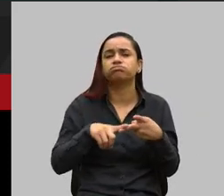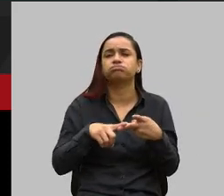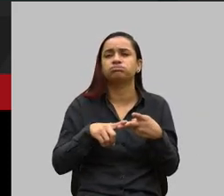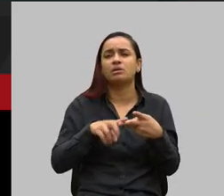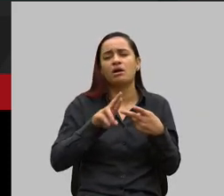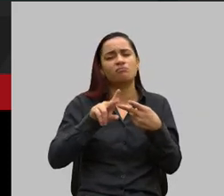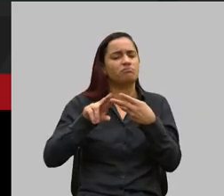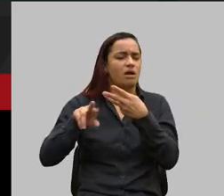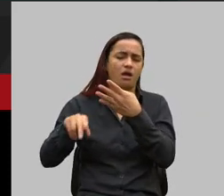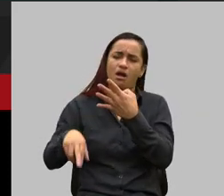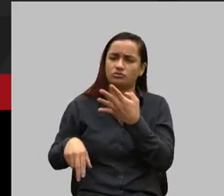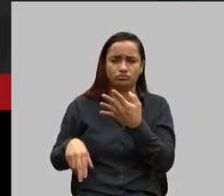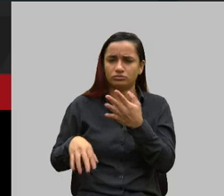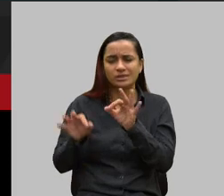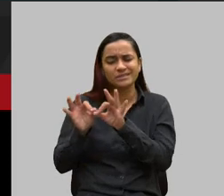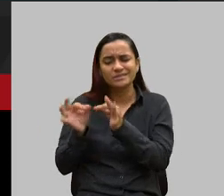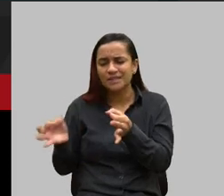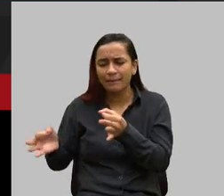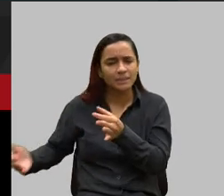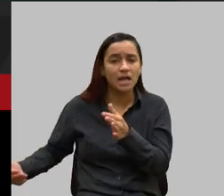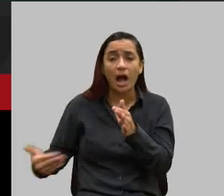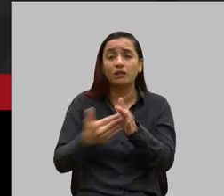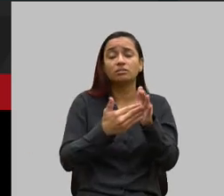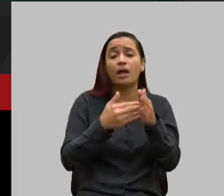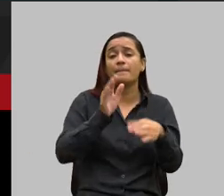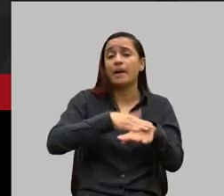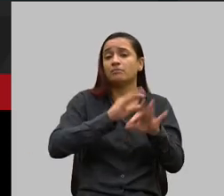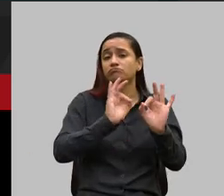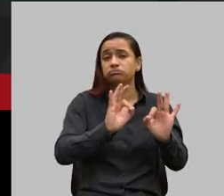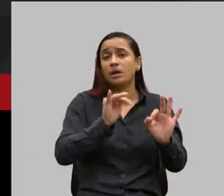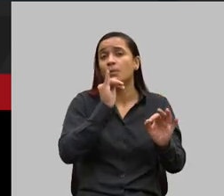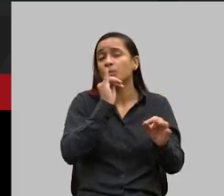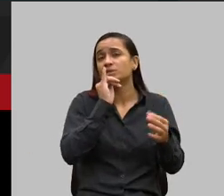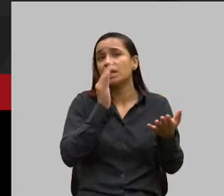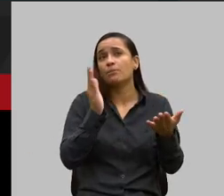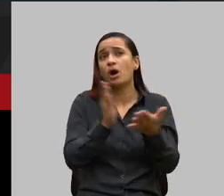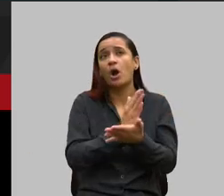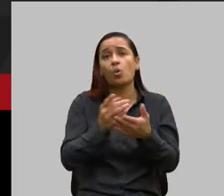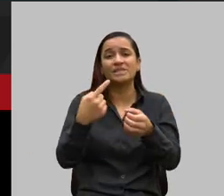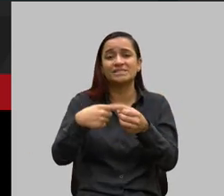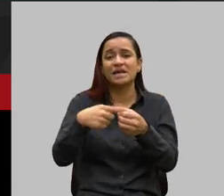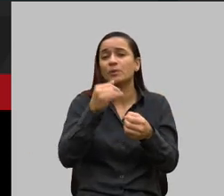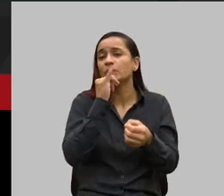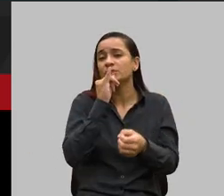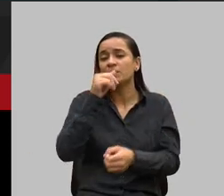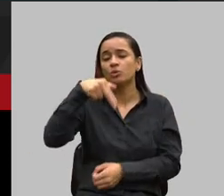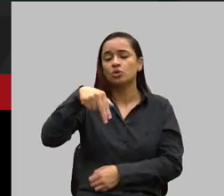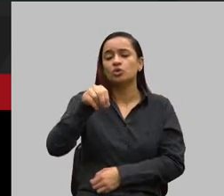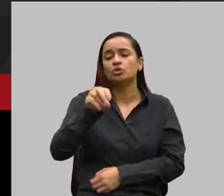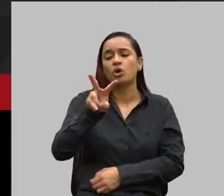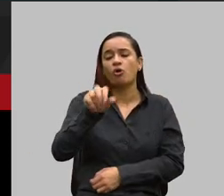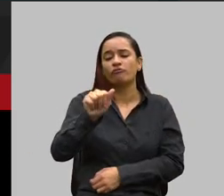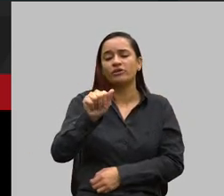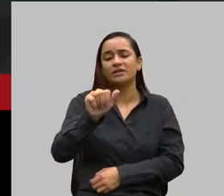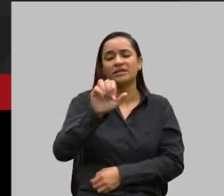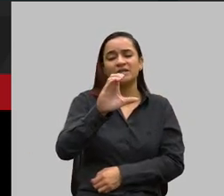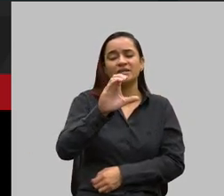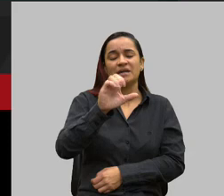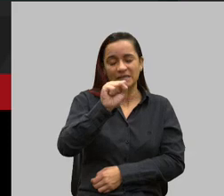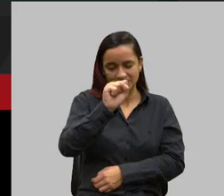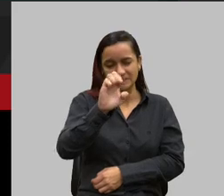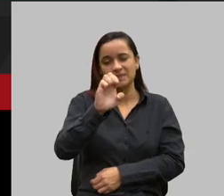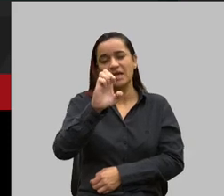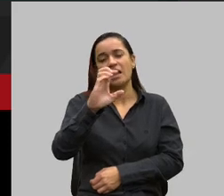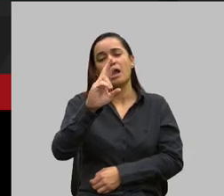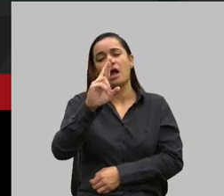até polos como Nova Serrana o Polo calçadista que a gente tem né como